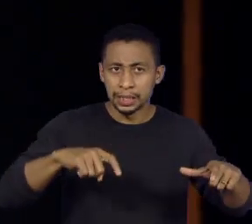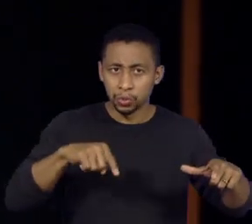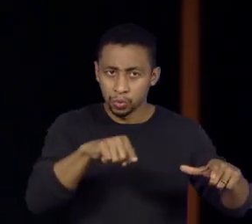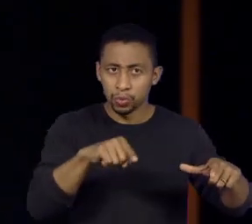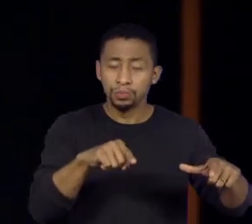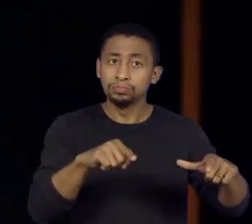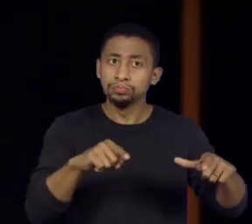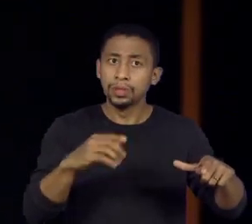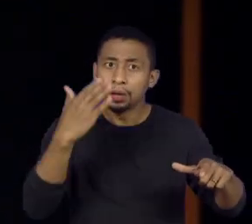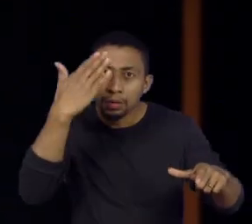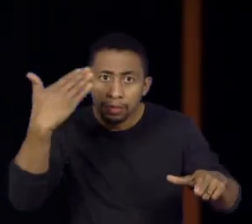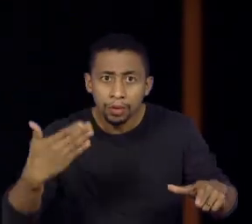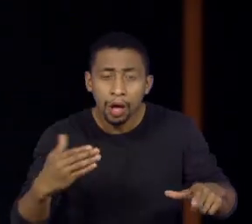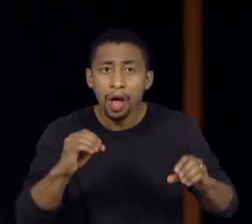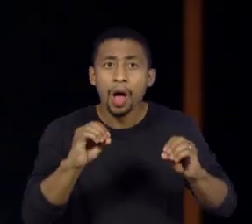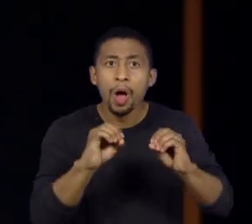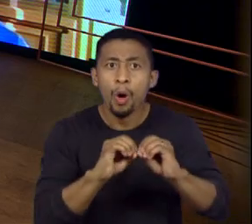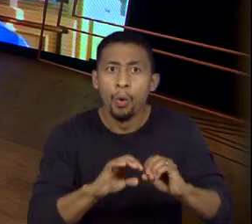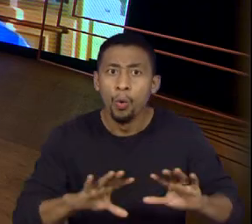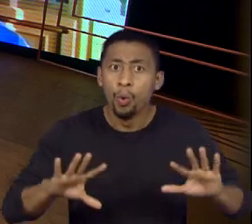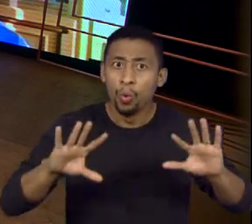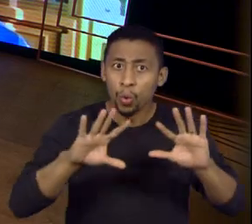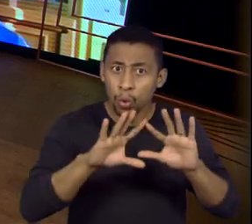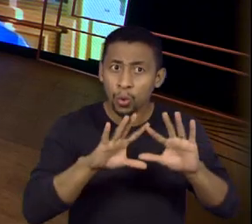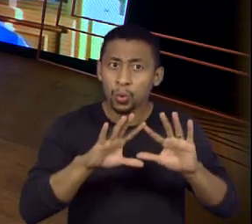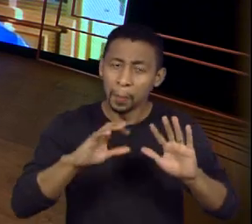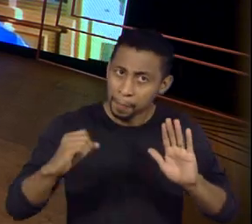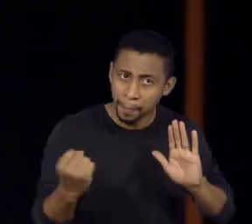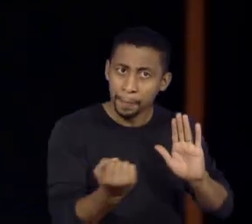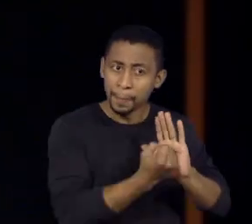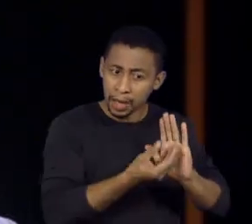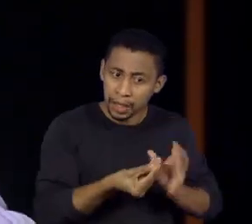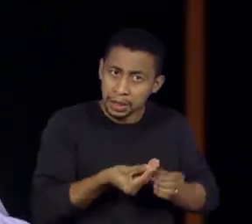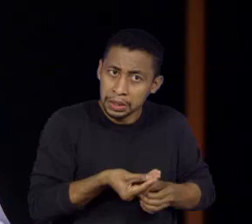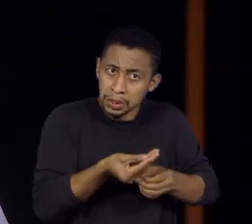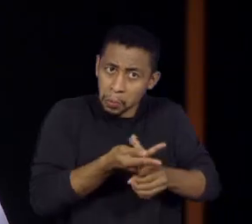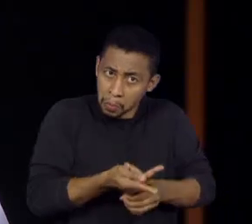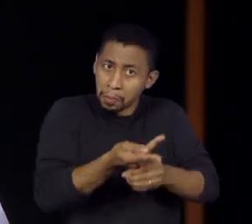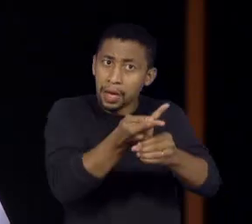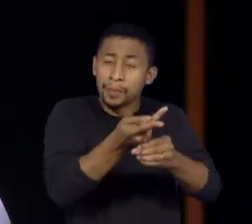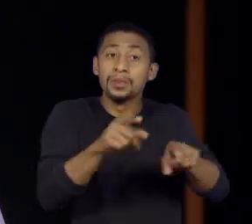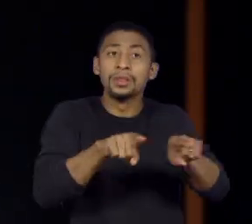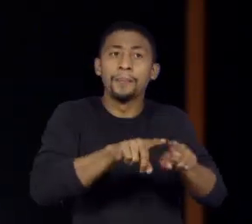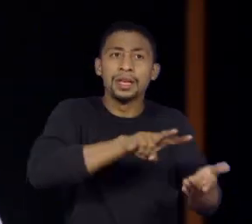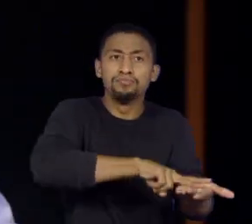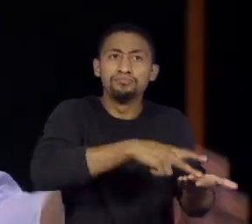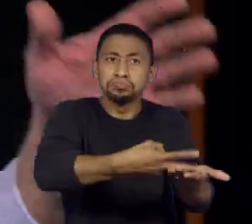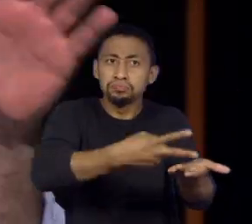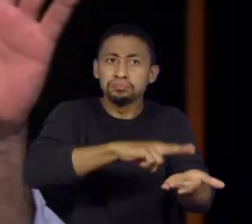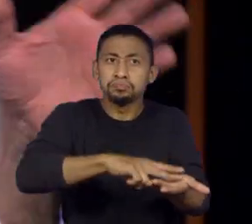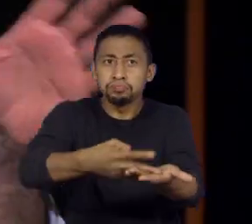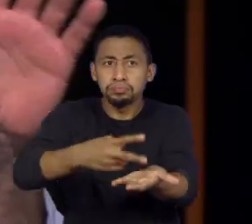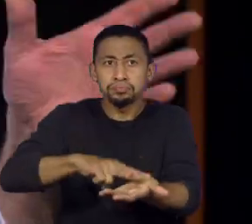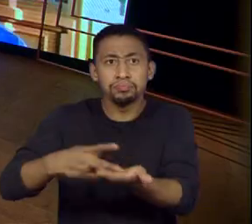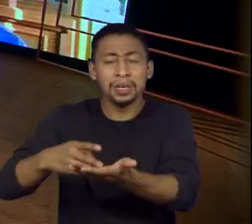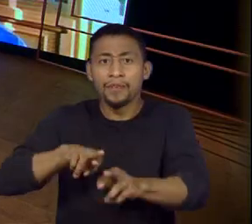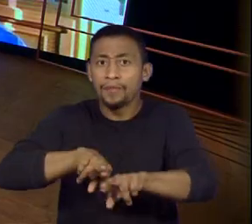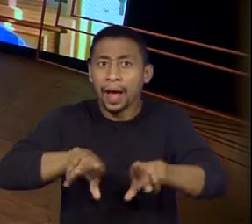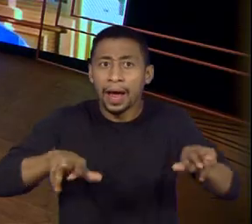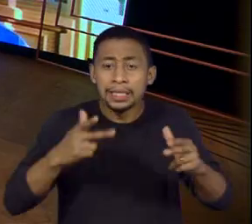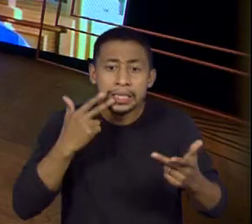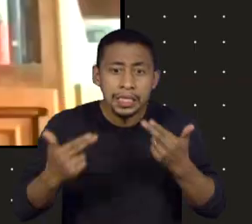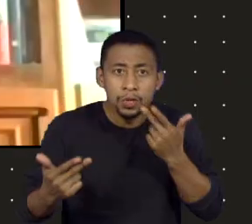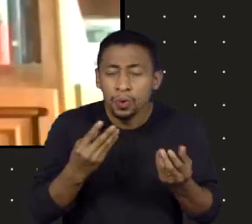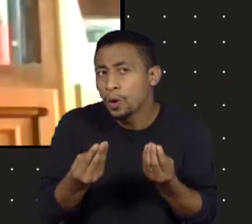um importante reconhecimento da ONU sobre esse trabalho, né? Sim. Foi traduzido para quase todos os países. Como é que surgiu essa ideia desse